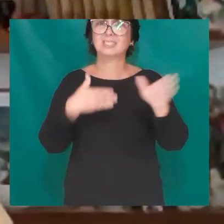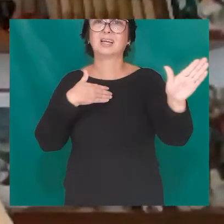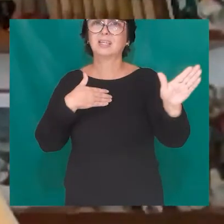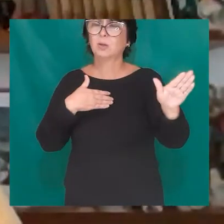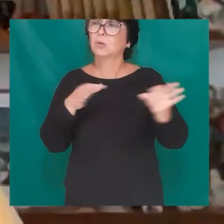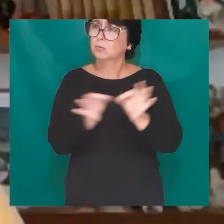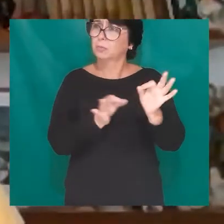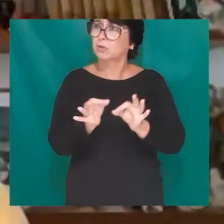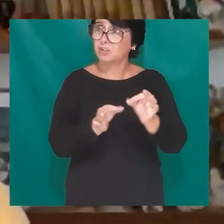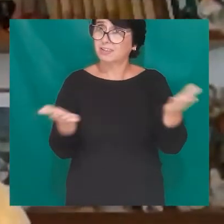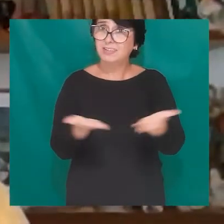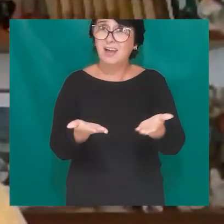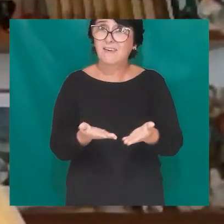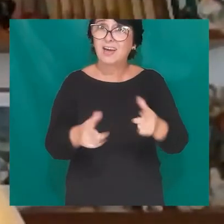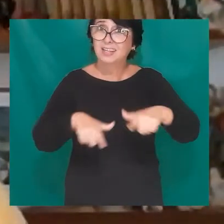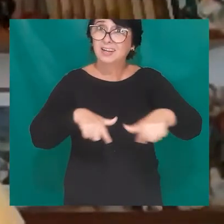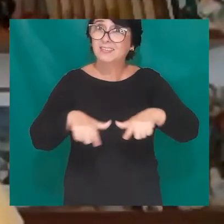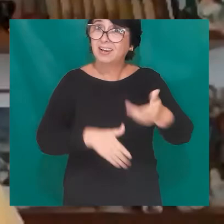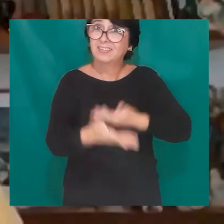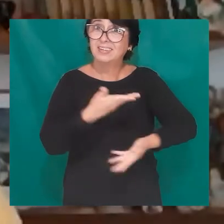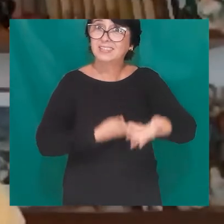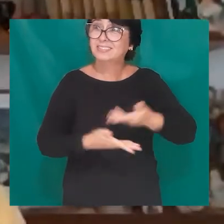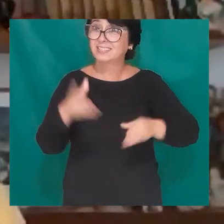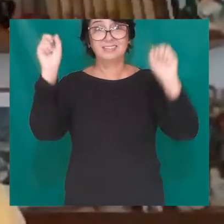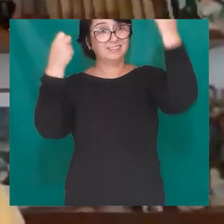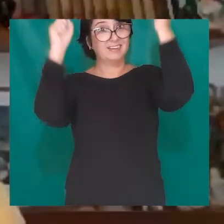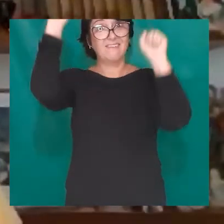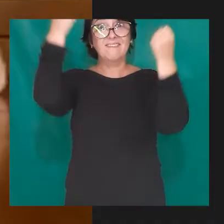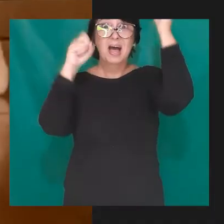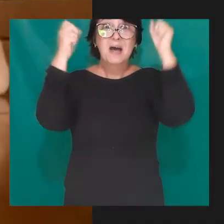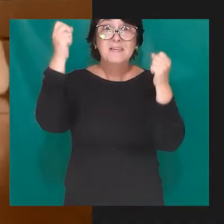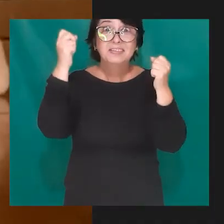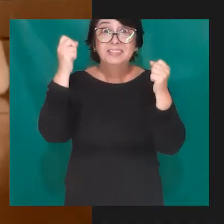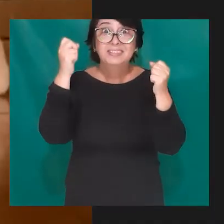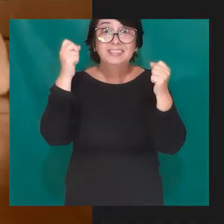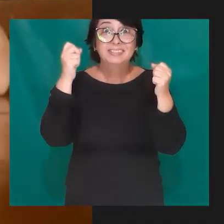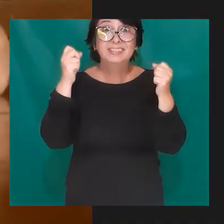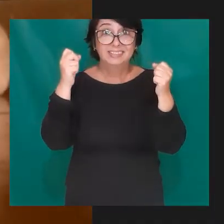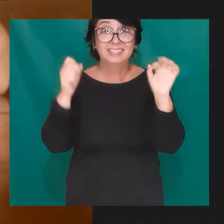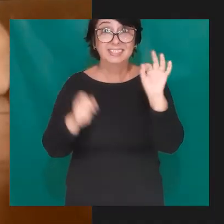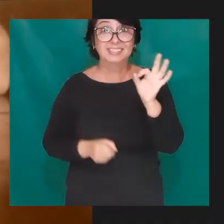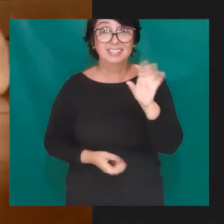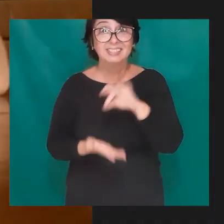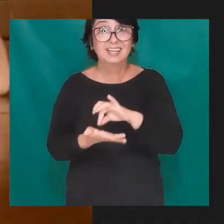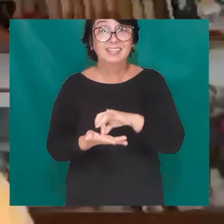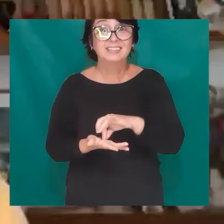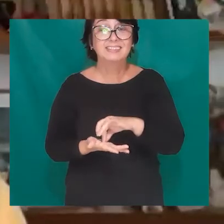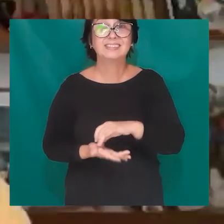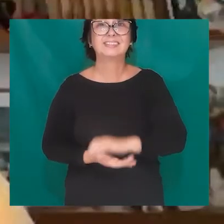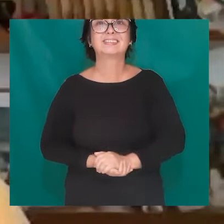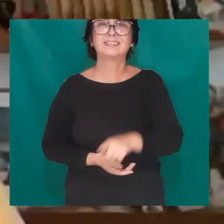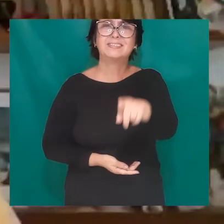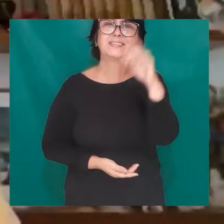que está na fábrica, né, está participando da construção, vendo um vídeo falando sobre isso. Eu ia te perguntar qual que você acha